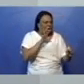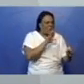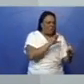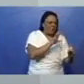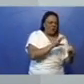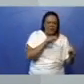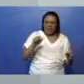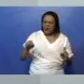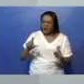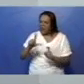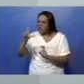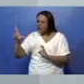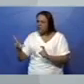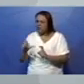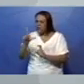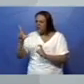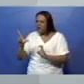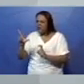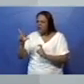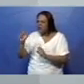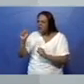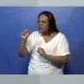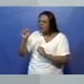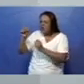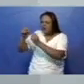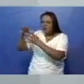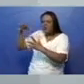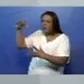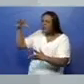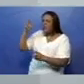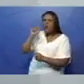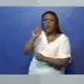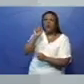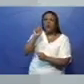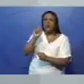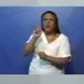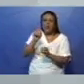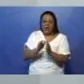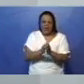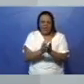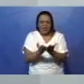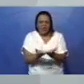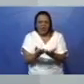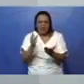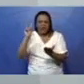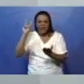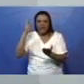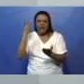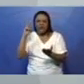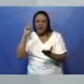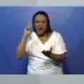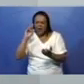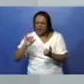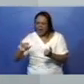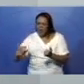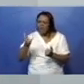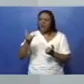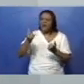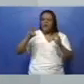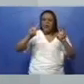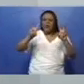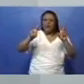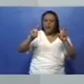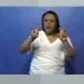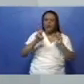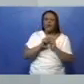mito grego? Mitologia, já ouviram falar? Muitos livros, histórias, eles aproveitam esse tema, né? A